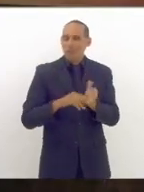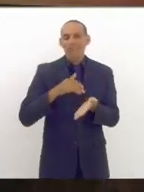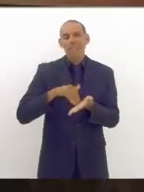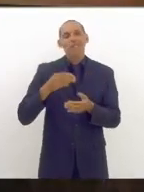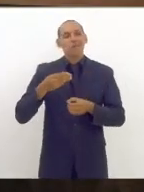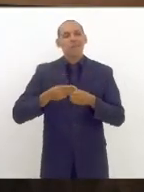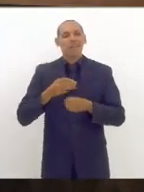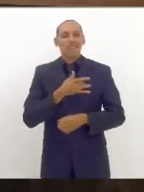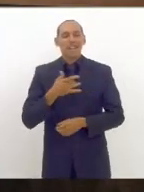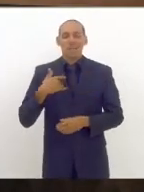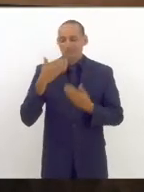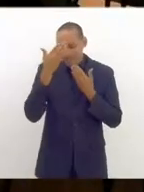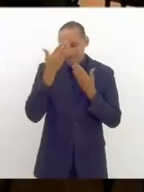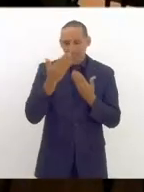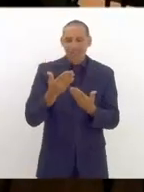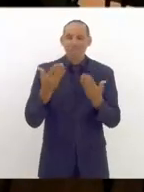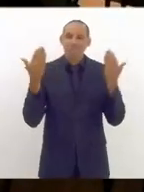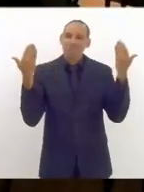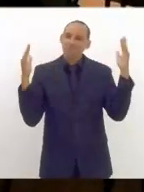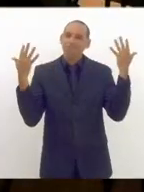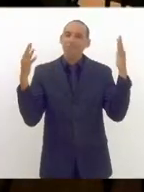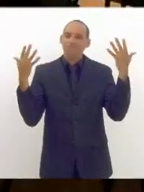obrigado.